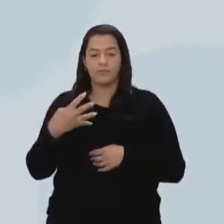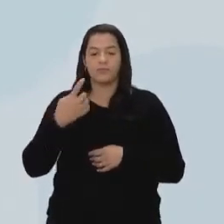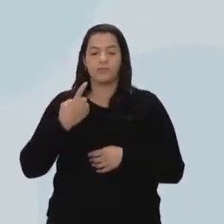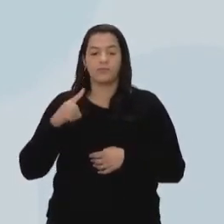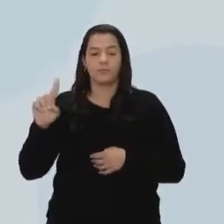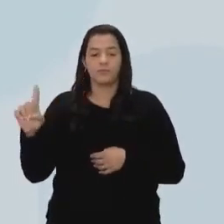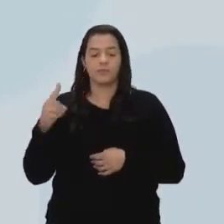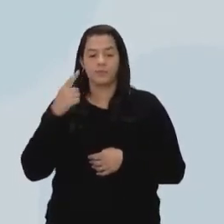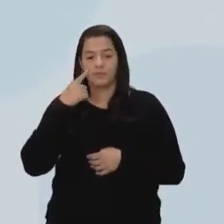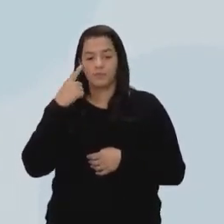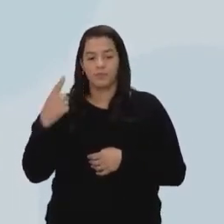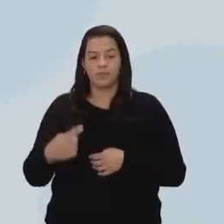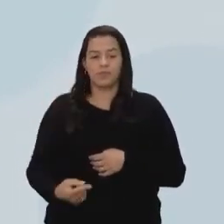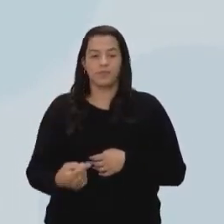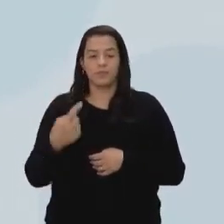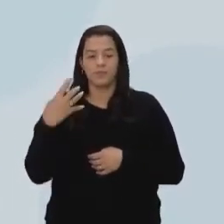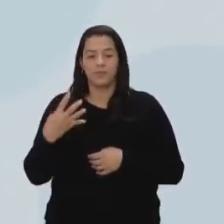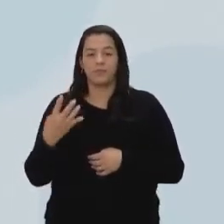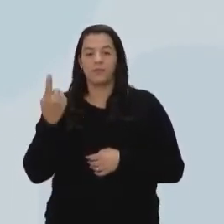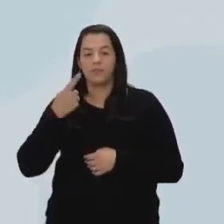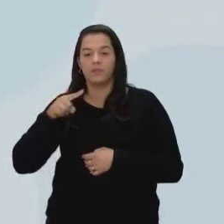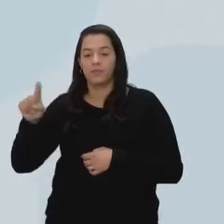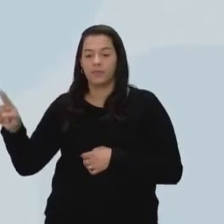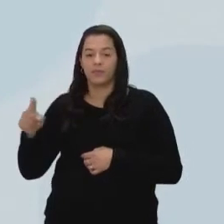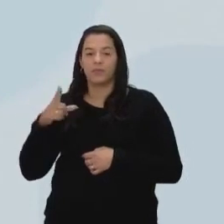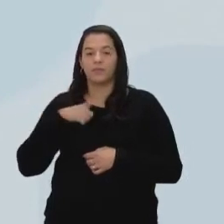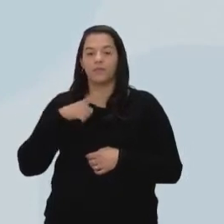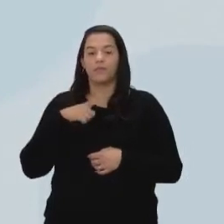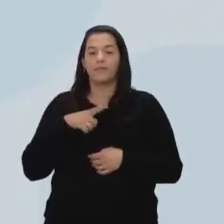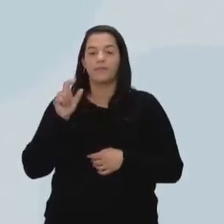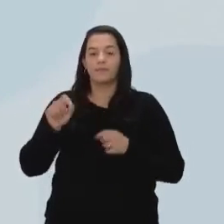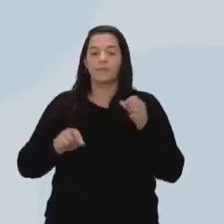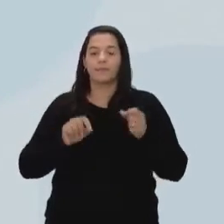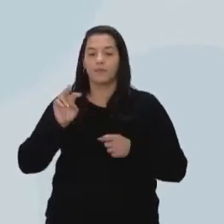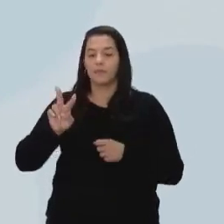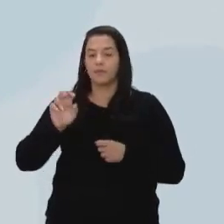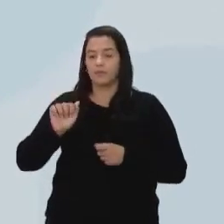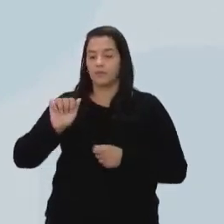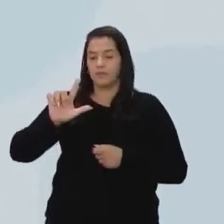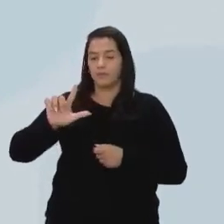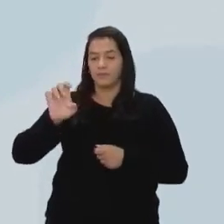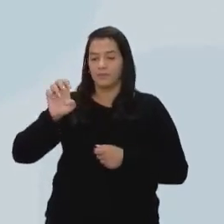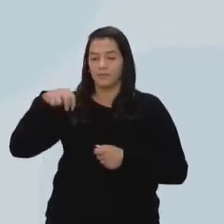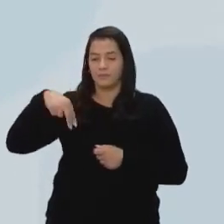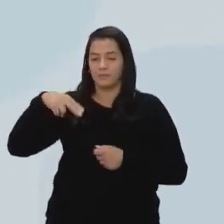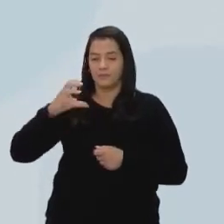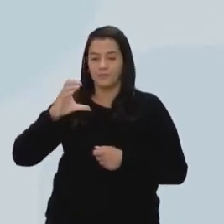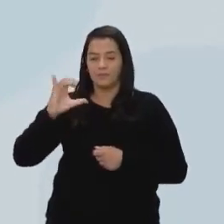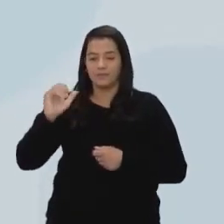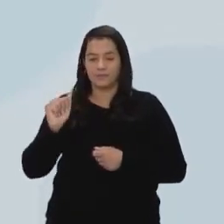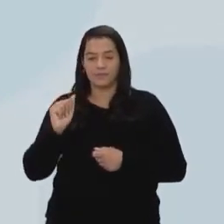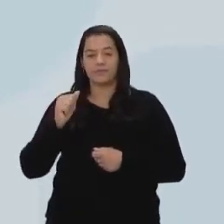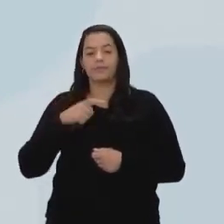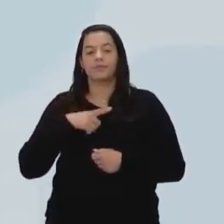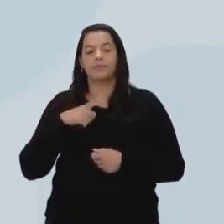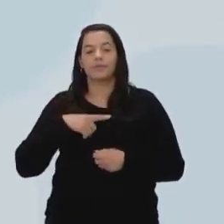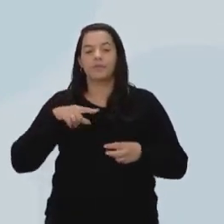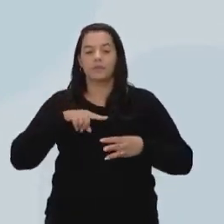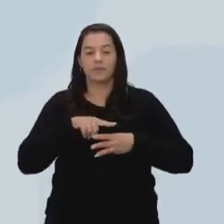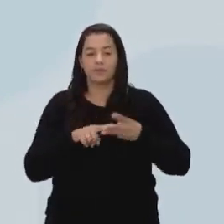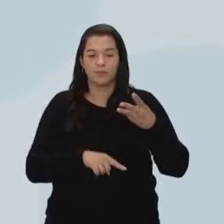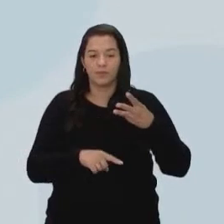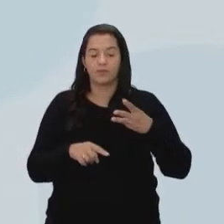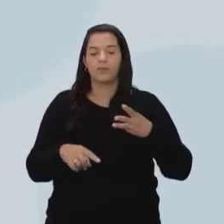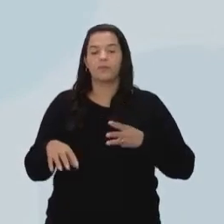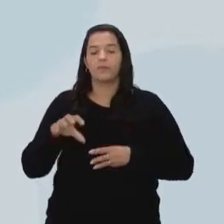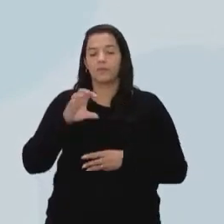mostrando esses 4 elétrons da última camada dele, que é chamada camada de valência. Eu tenho 3 átomos do oxigênio,